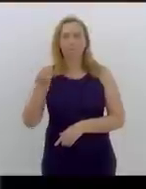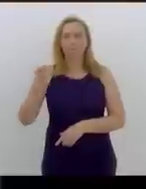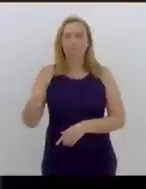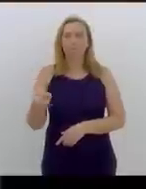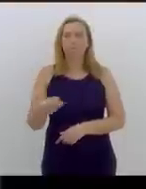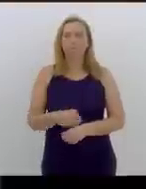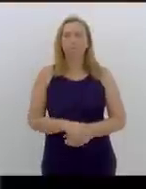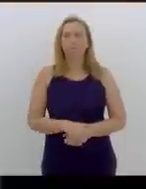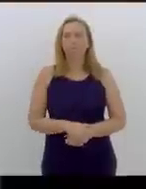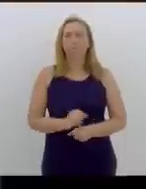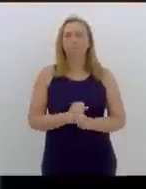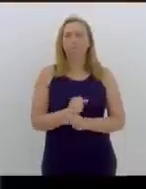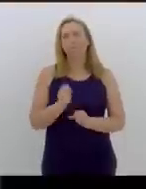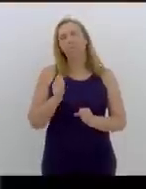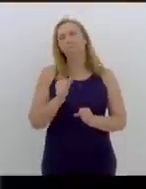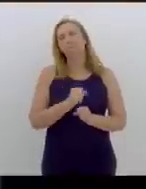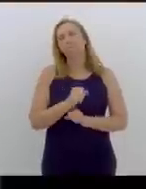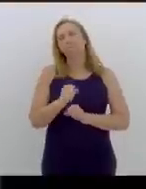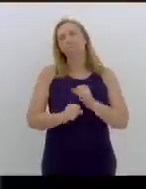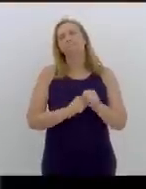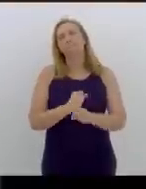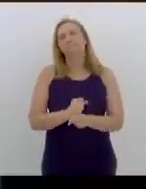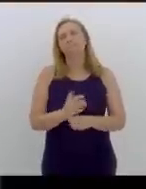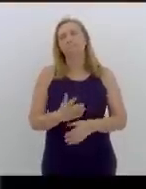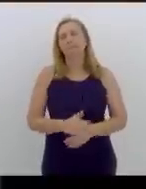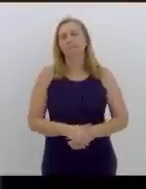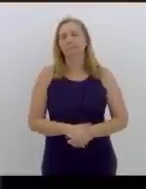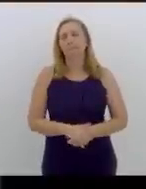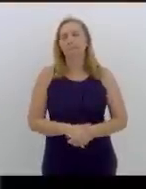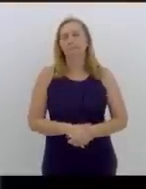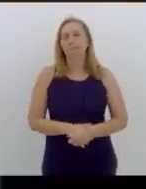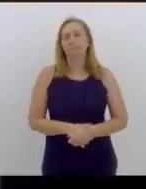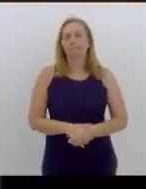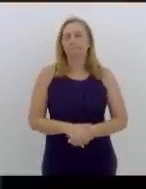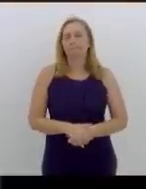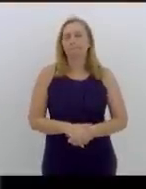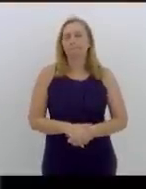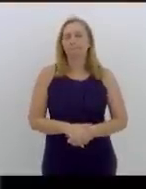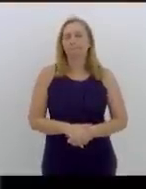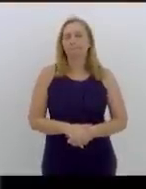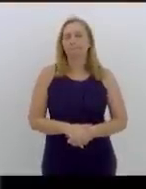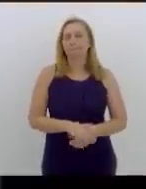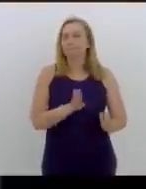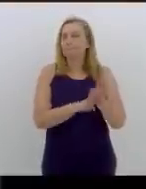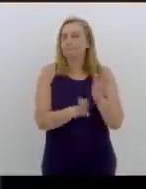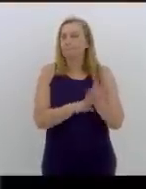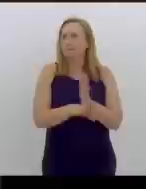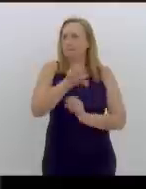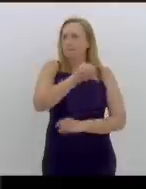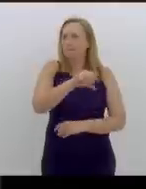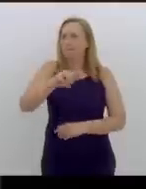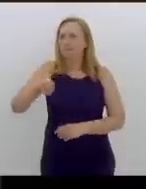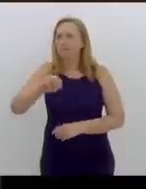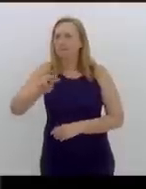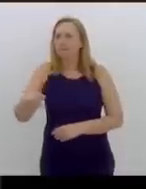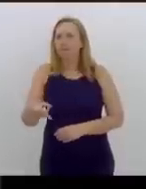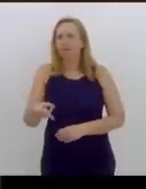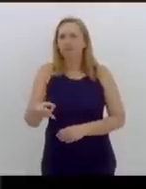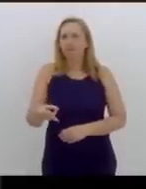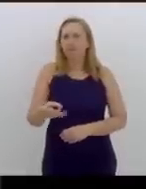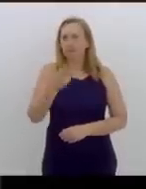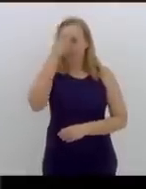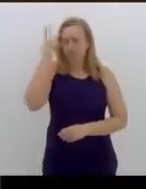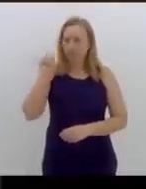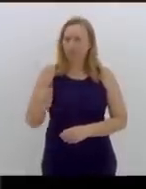4.0 anual E aí pessoal é uma queda de braço com uma despesa de 900 milhões para veterano e pensionista